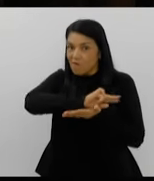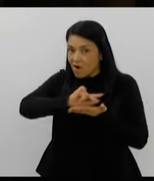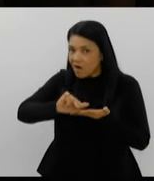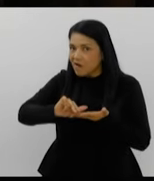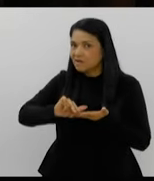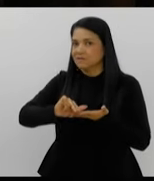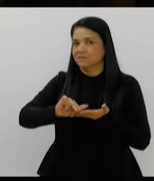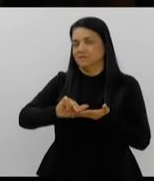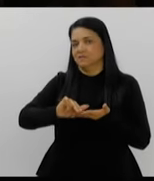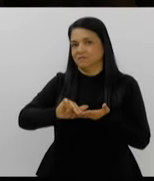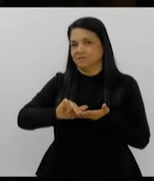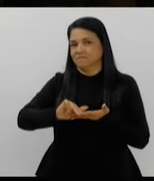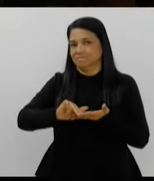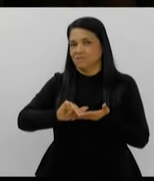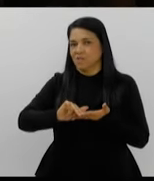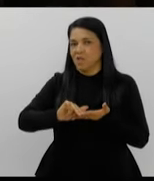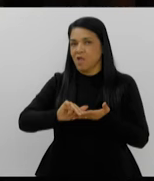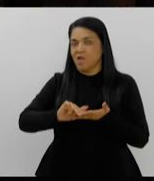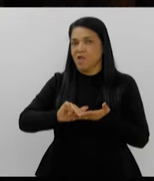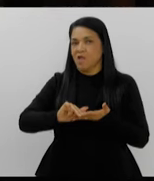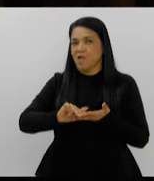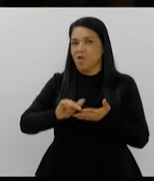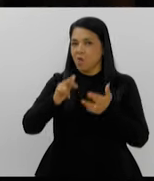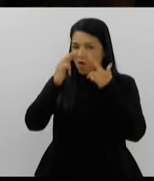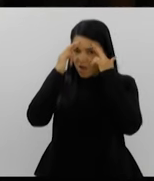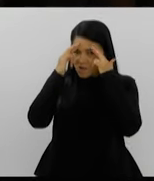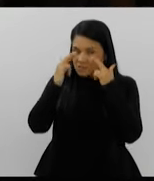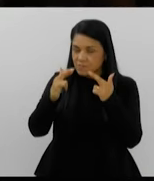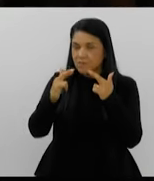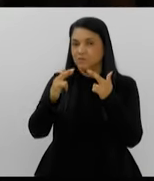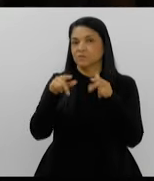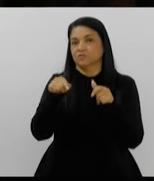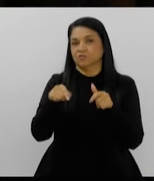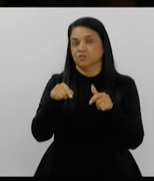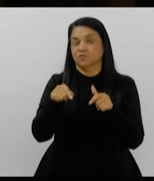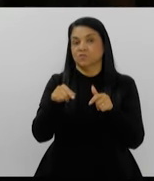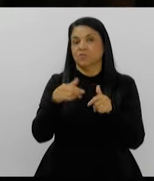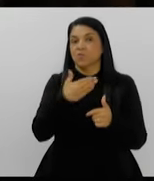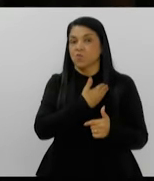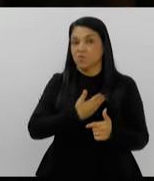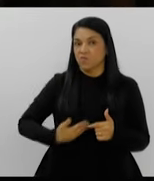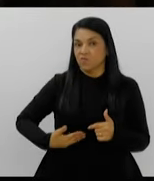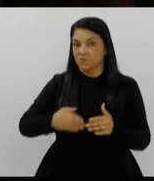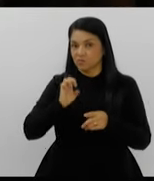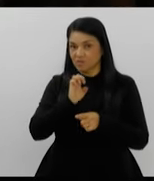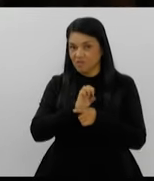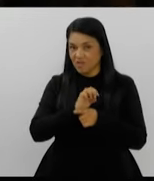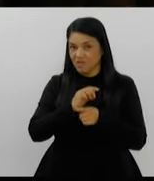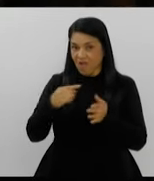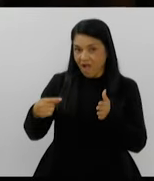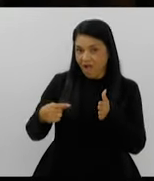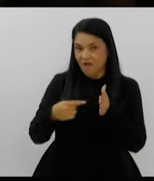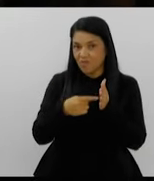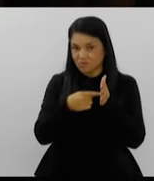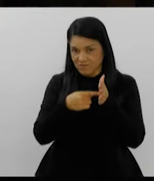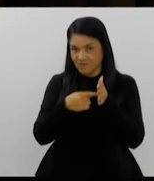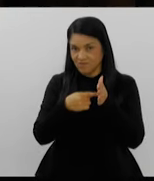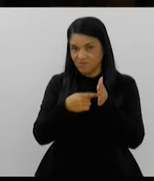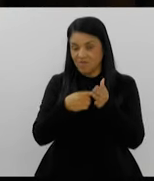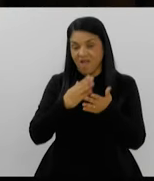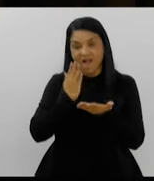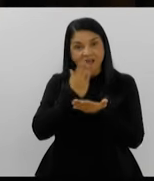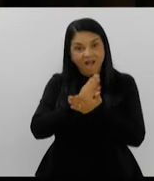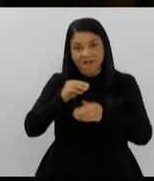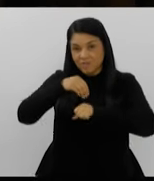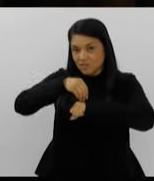a hombridade, já que o governo do Estado está sendo acusado de lotear, que faça o seguinte... Acabe com as indicações